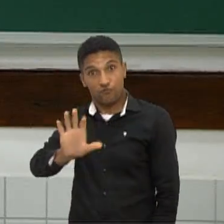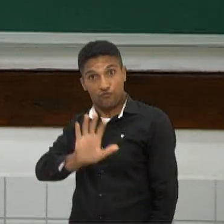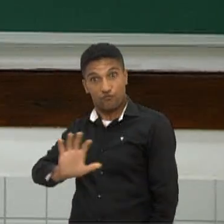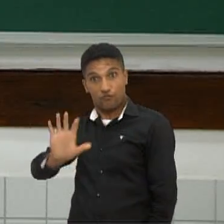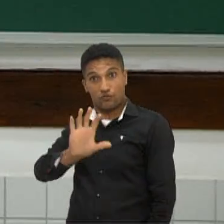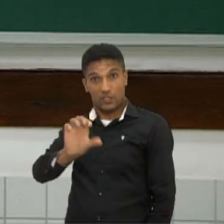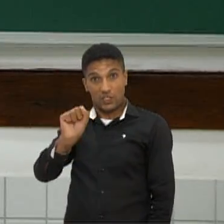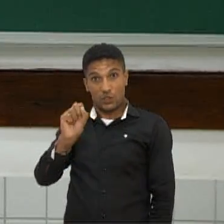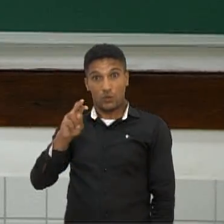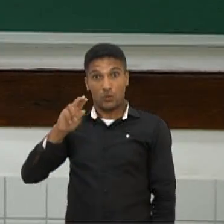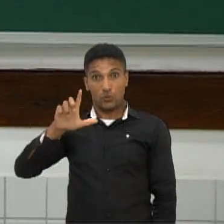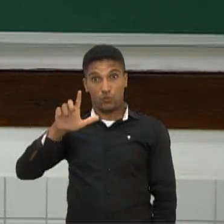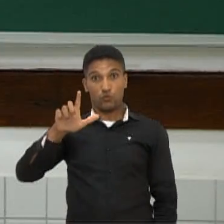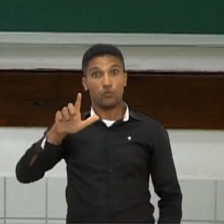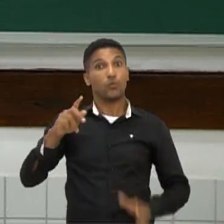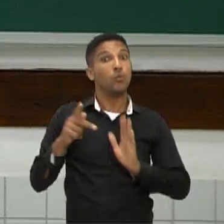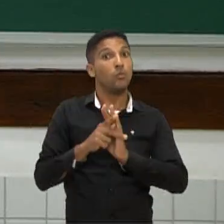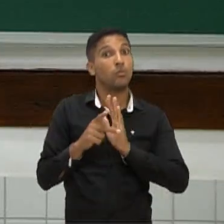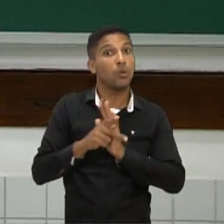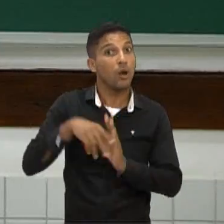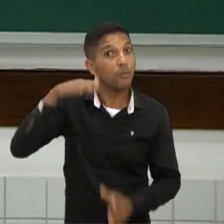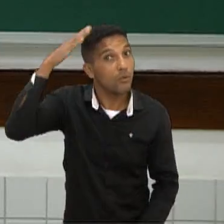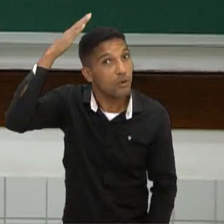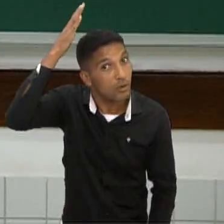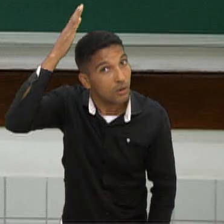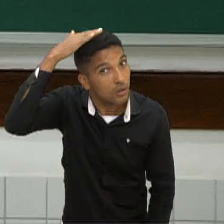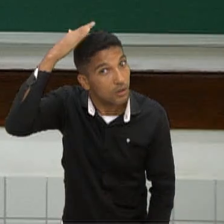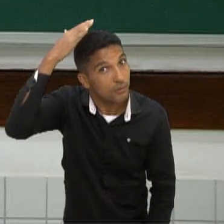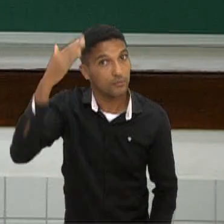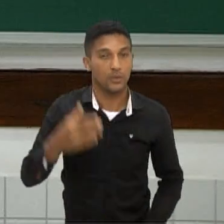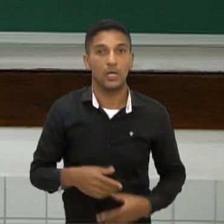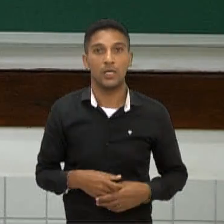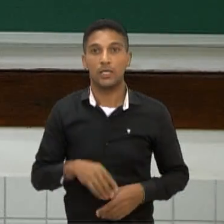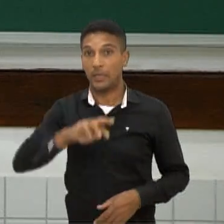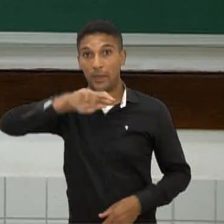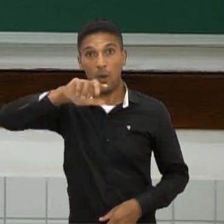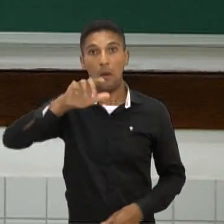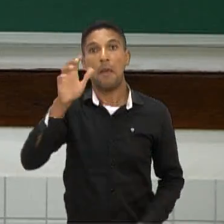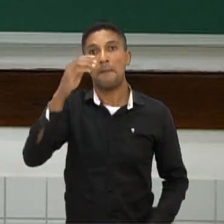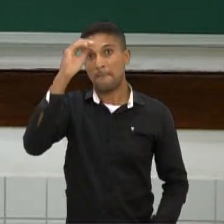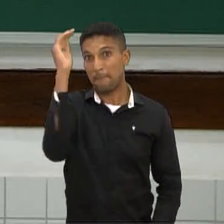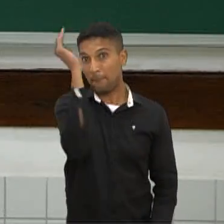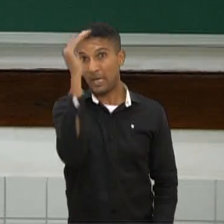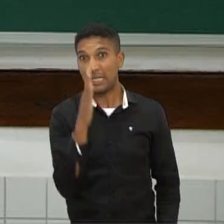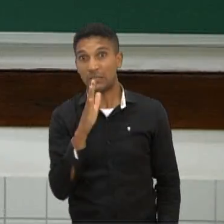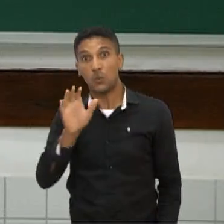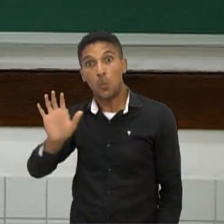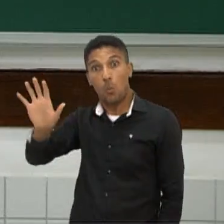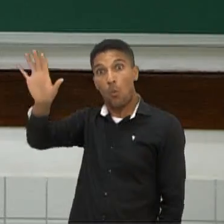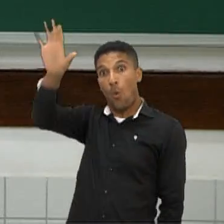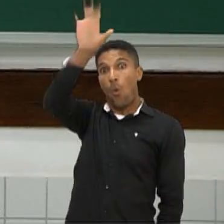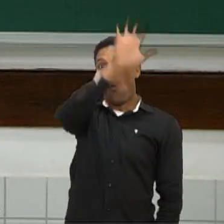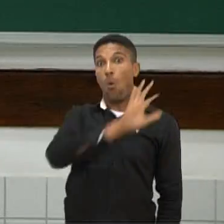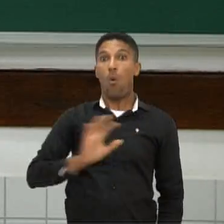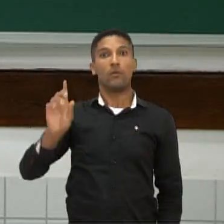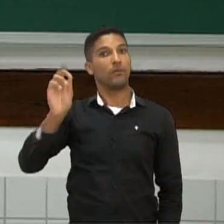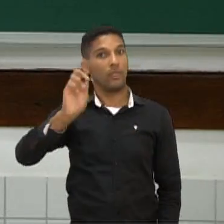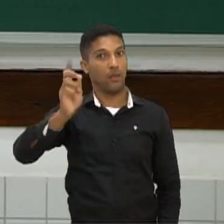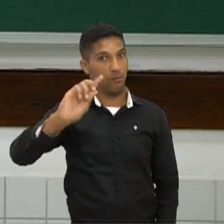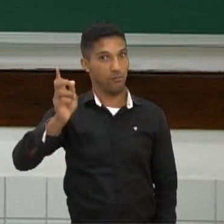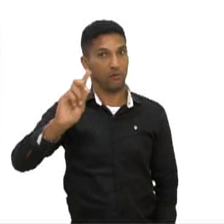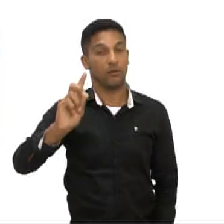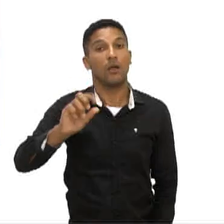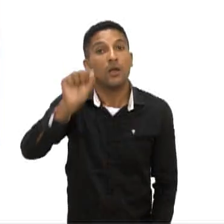com os climas da região do Brasil, com o Brasil todo, tá? Prestem atenção ali no